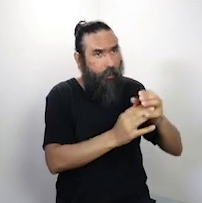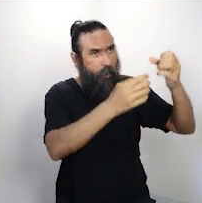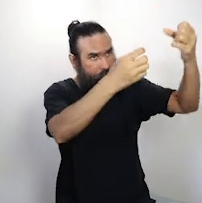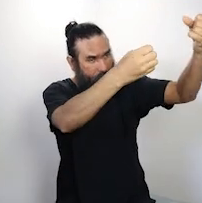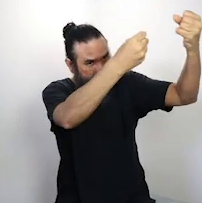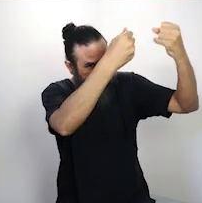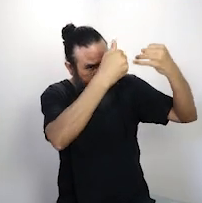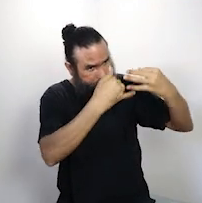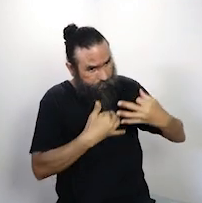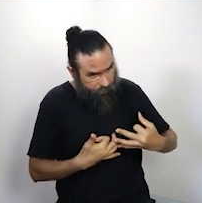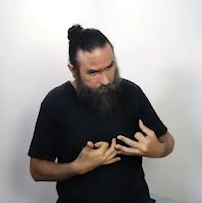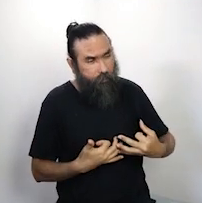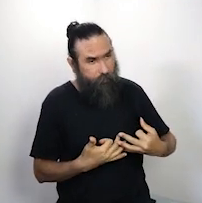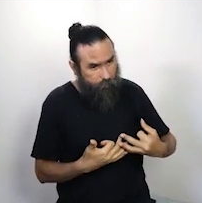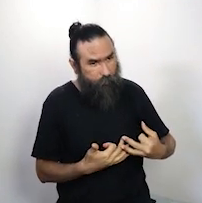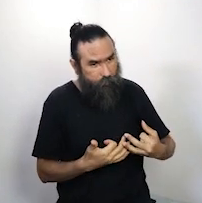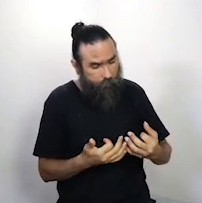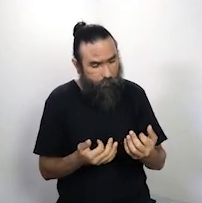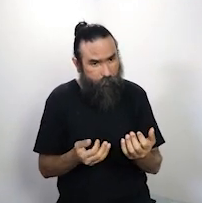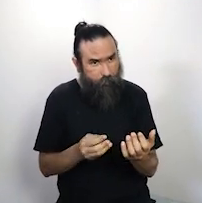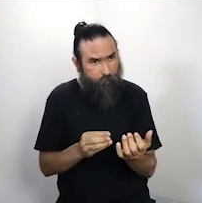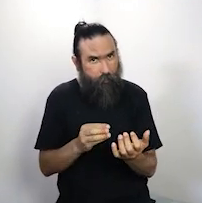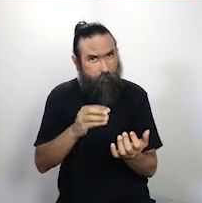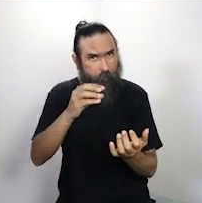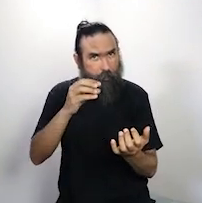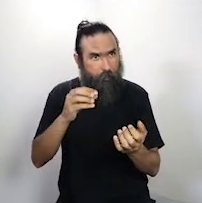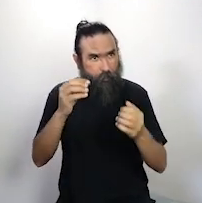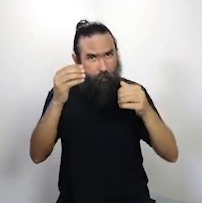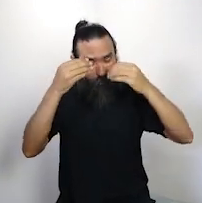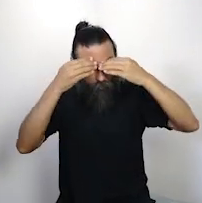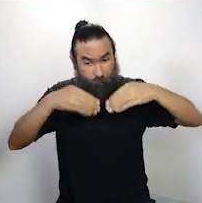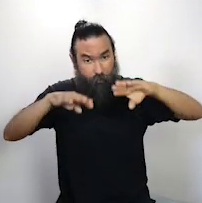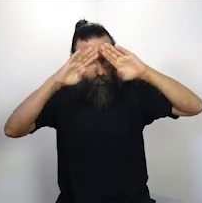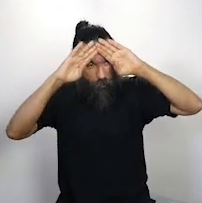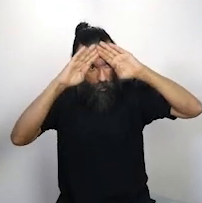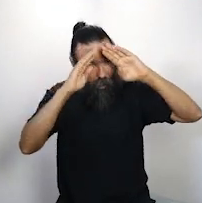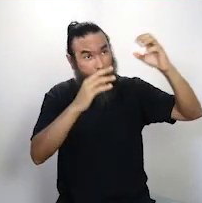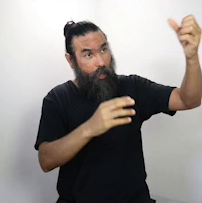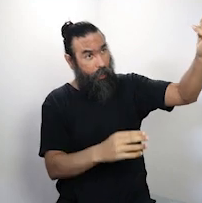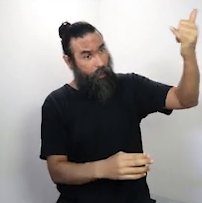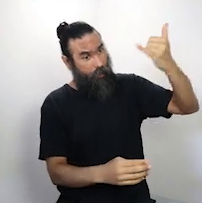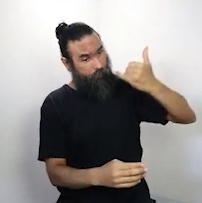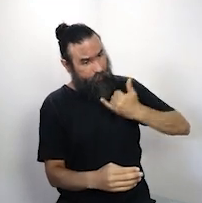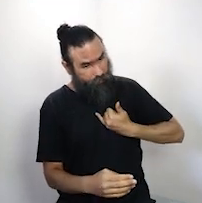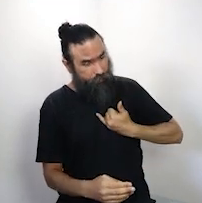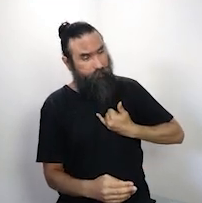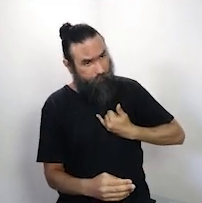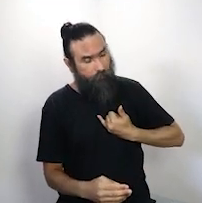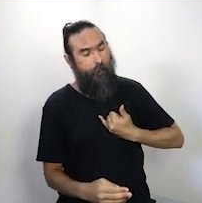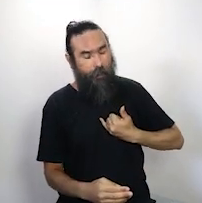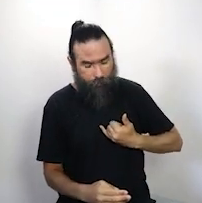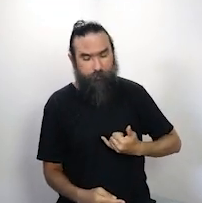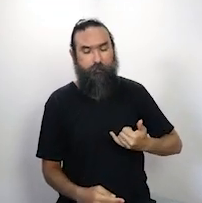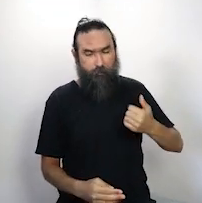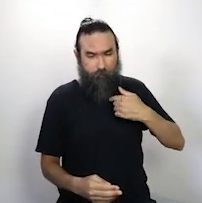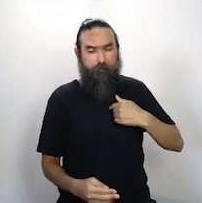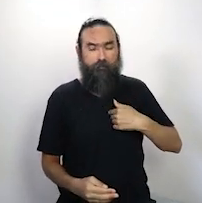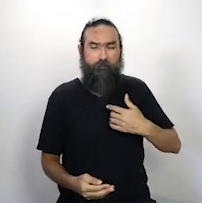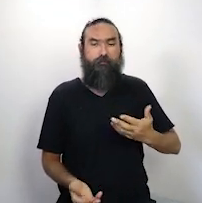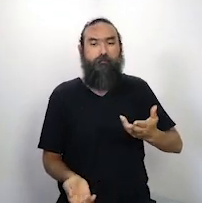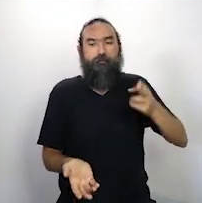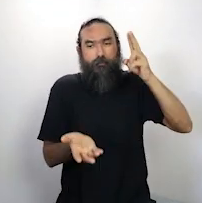gente consultou, elas consultaram o Buzo, consultaram os orixás e eles que indicaram que eu assumisse. Foi necessidade mesmo